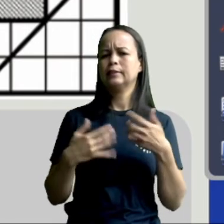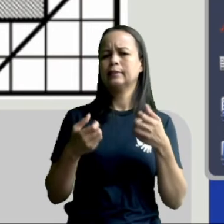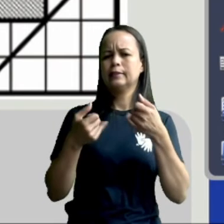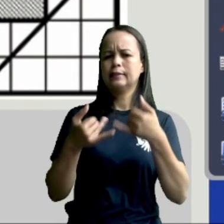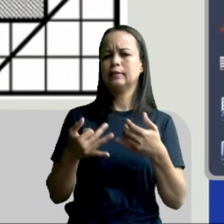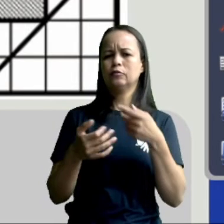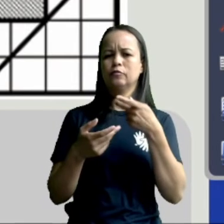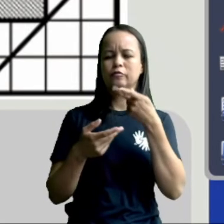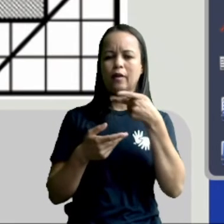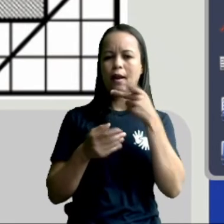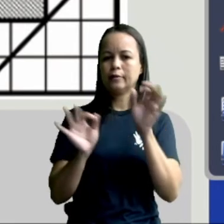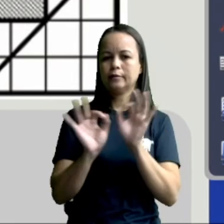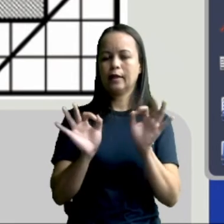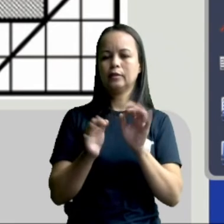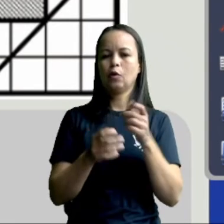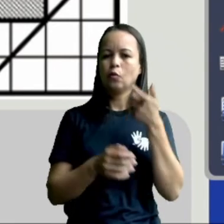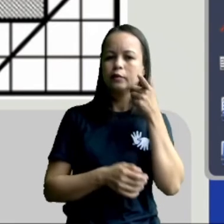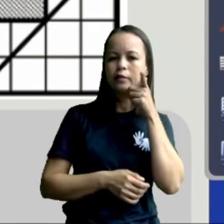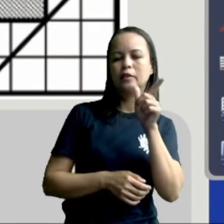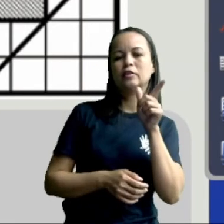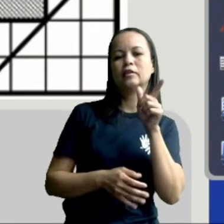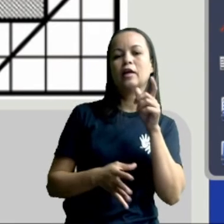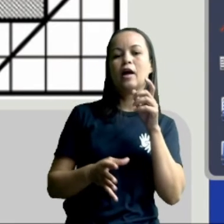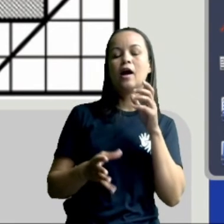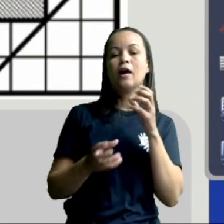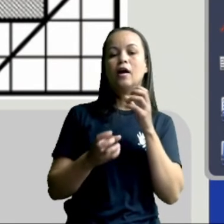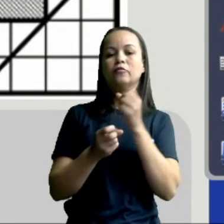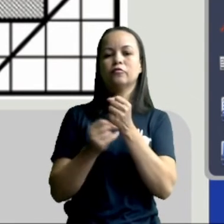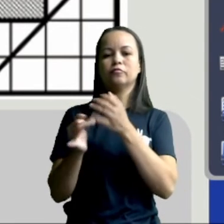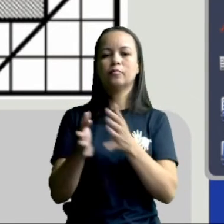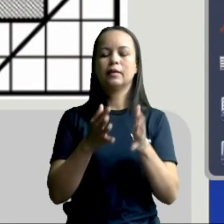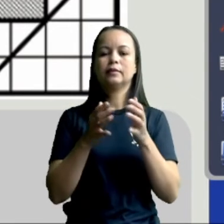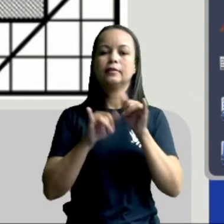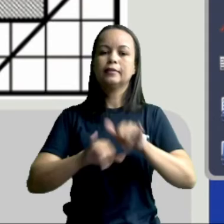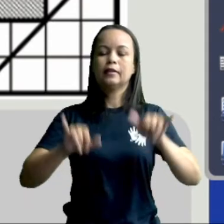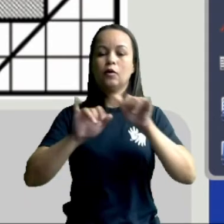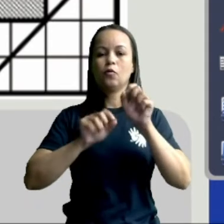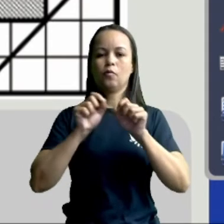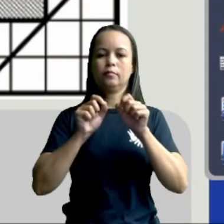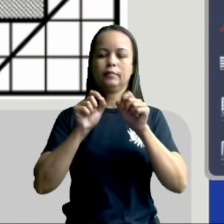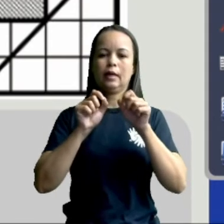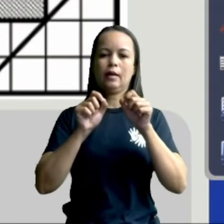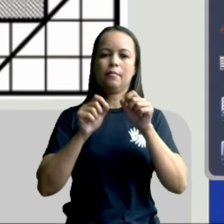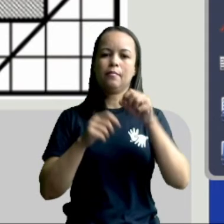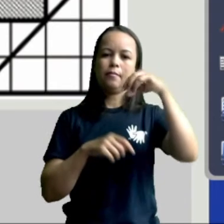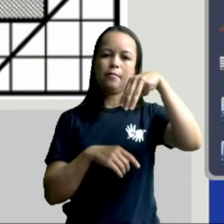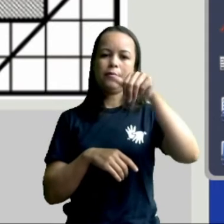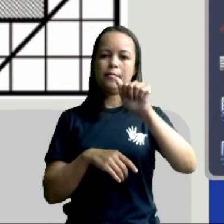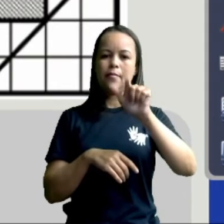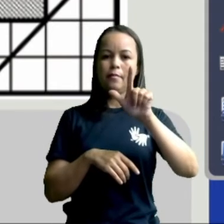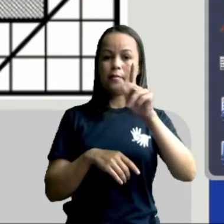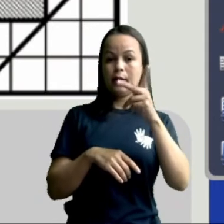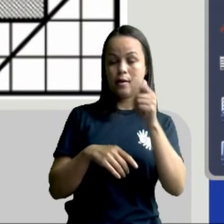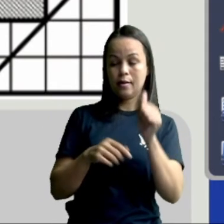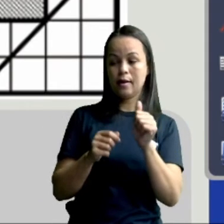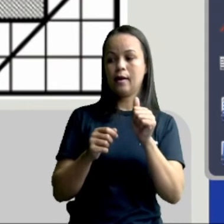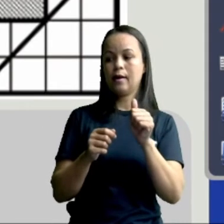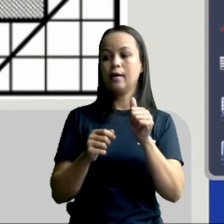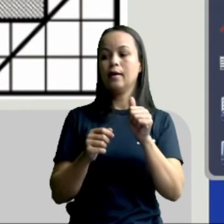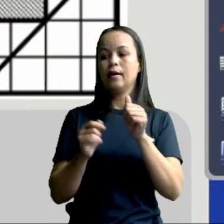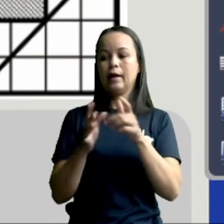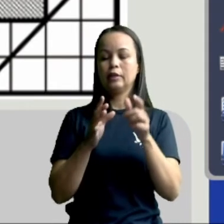dito, a gente conseguiria chegar nessa informação, porque como a malha é quadriculada, a gente consegue contar os quadradinhos aqui,